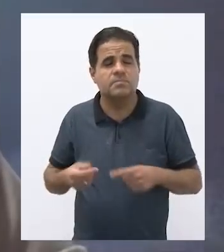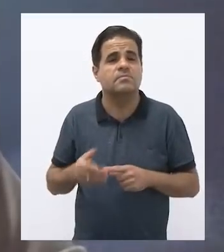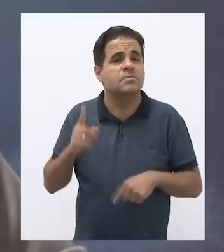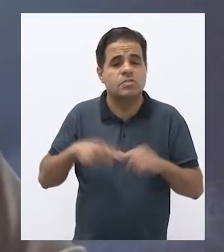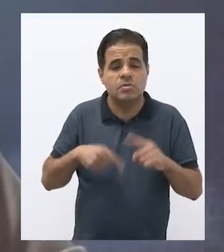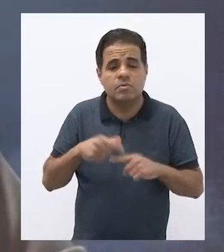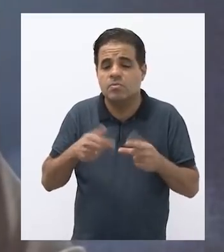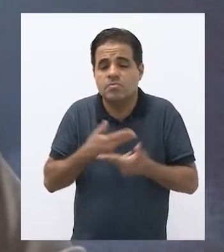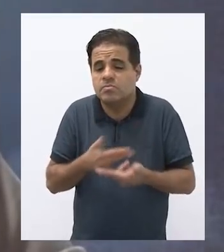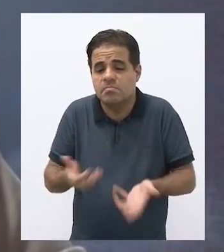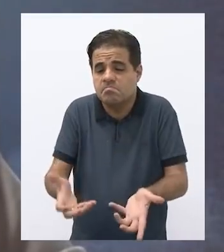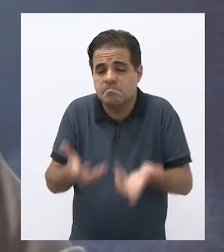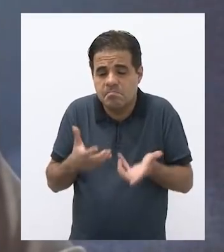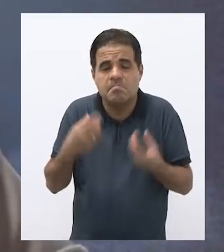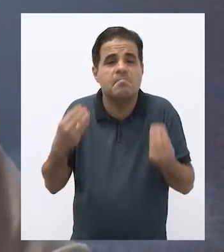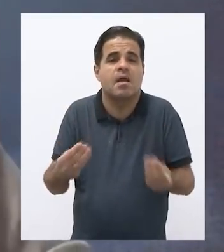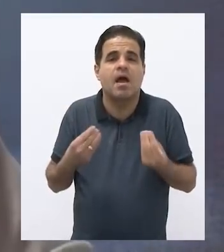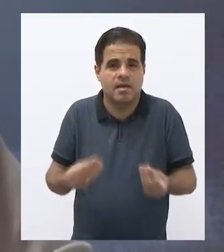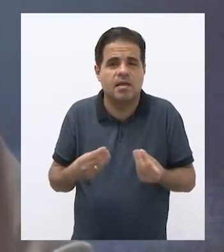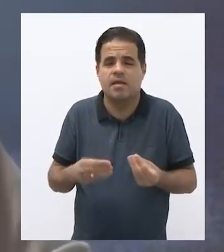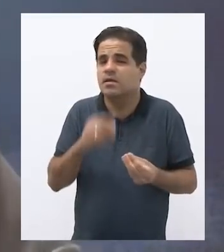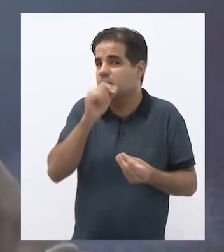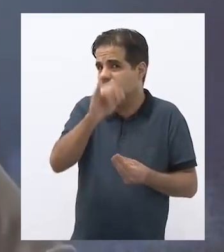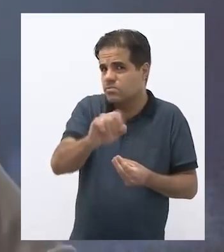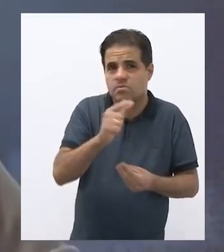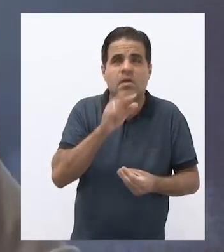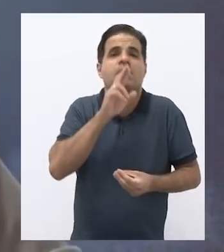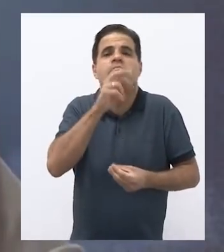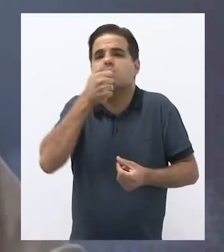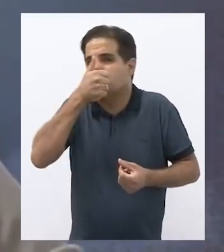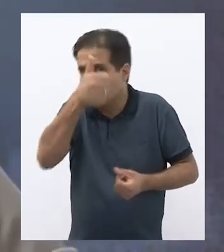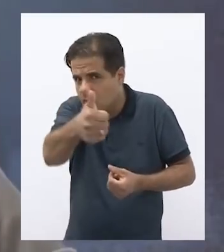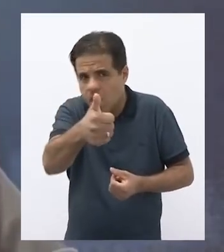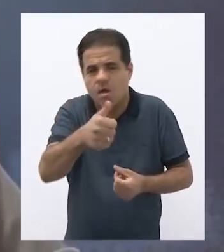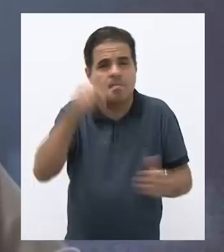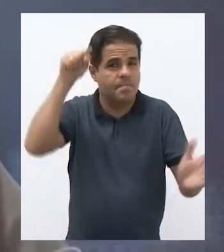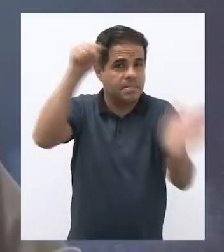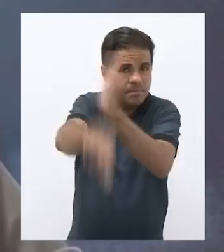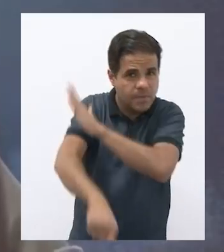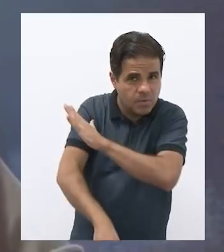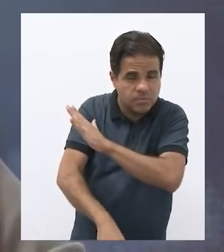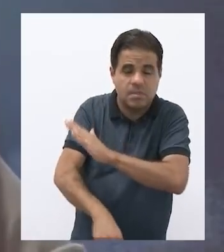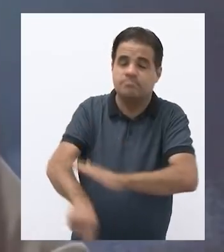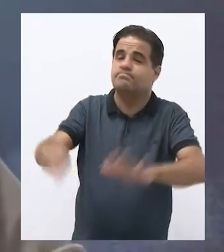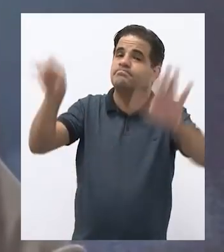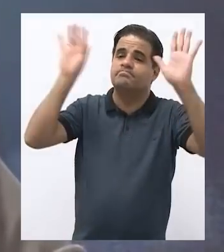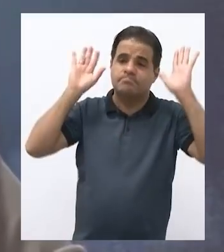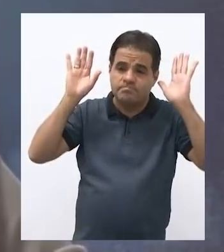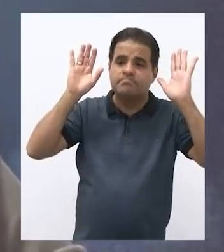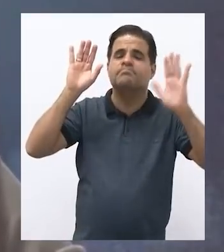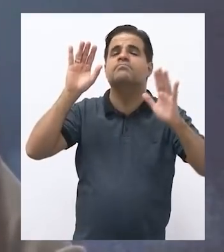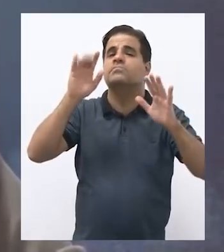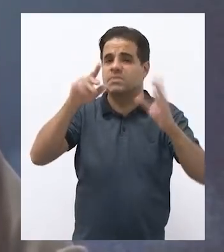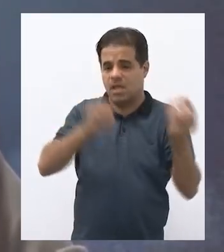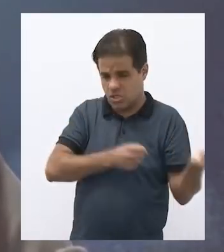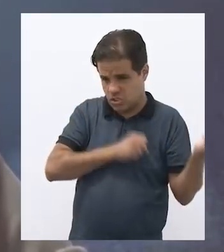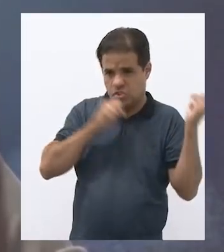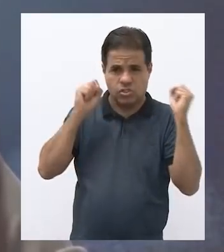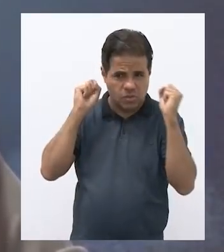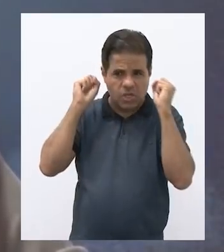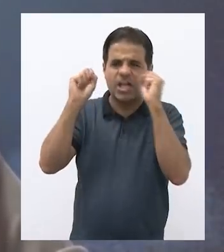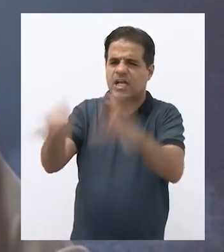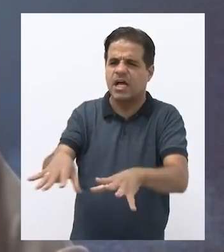recurso? Se você não tiver uma boa resposta para essa boa pergunta, muito provavelmente você está jogando dinheiro